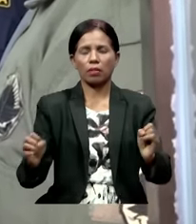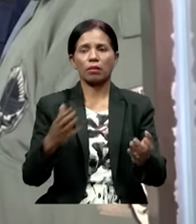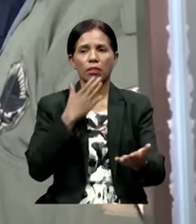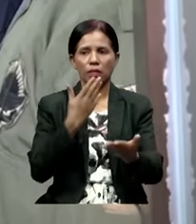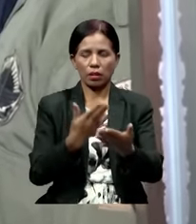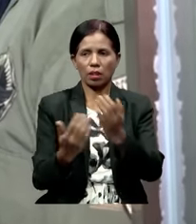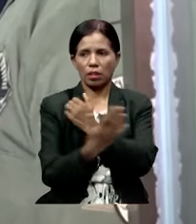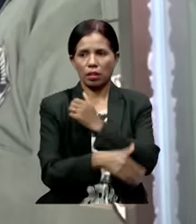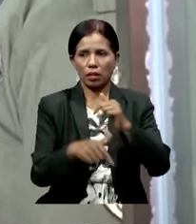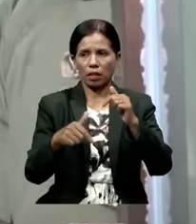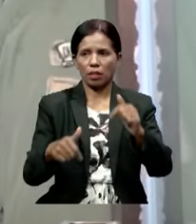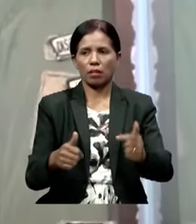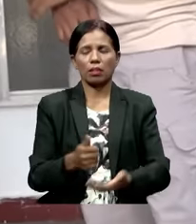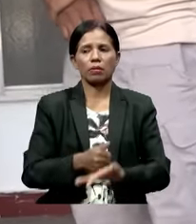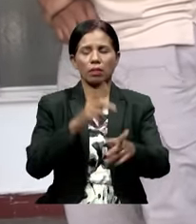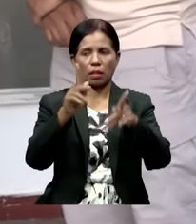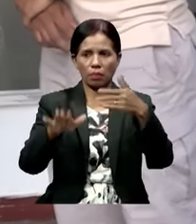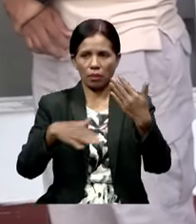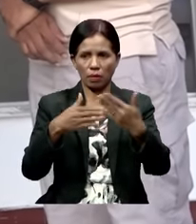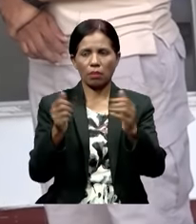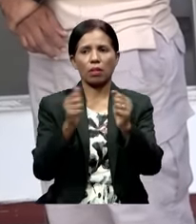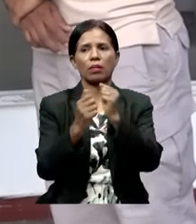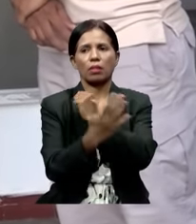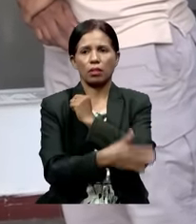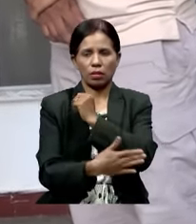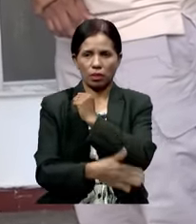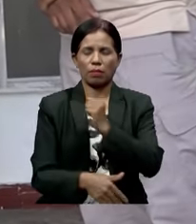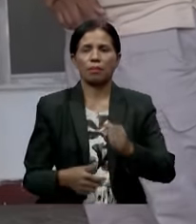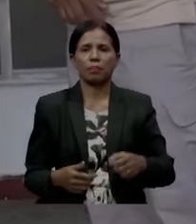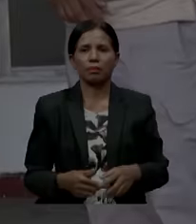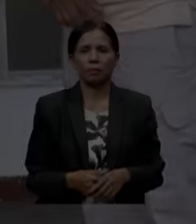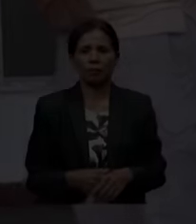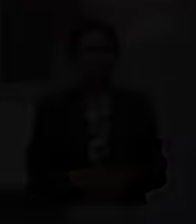e a relara no defende povo no nação. João Carlos Jacinto Fuca, Ziemen.